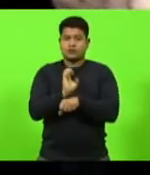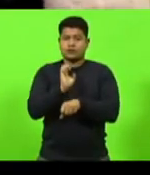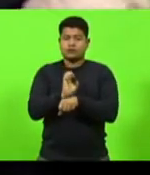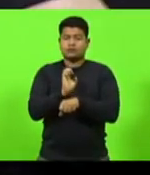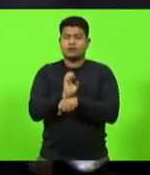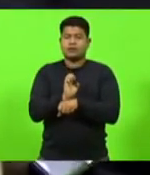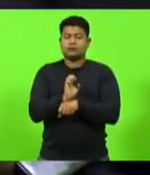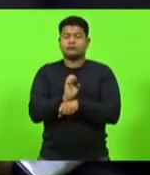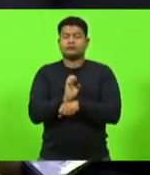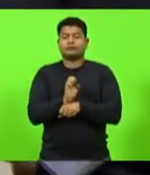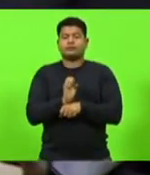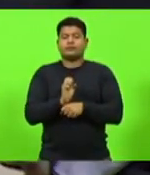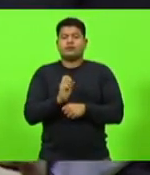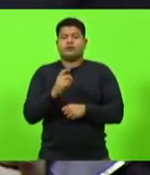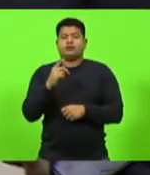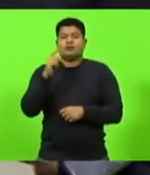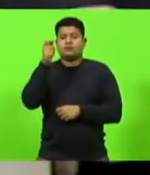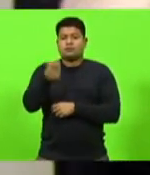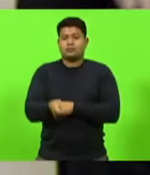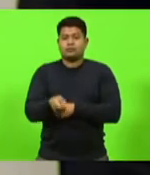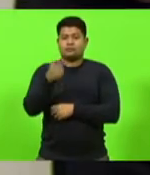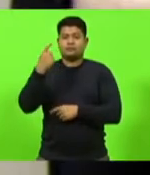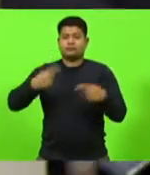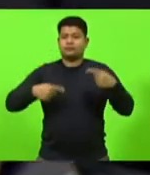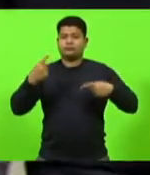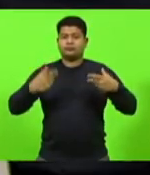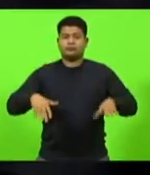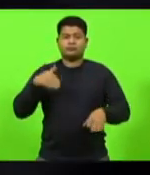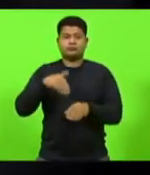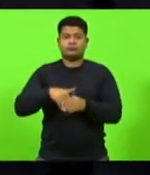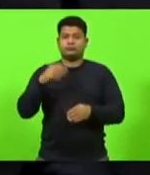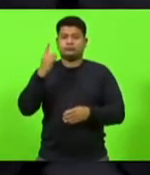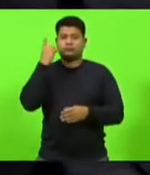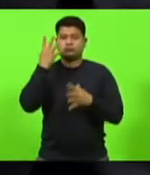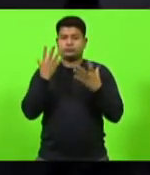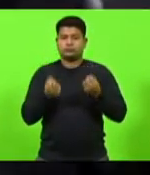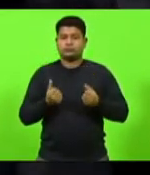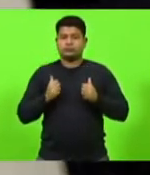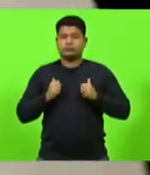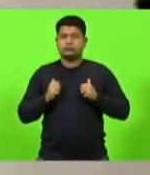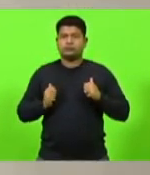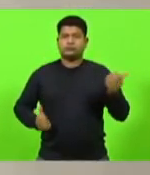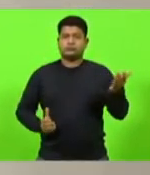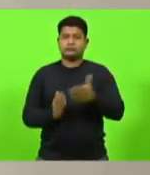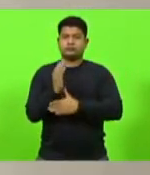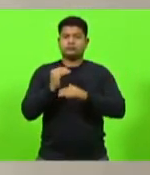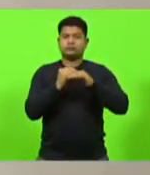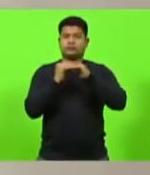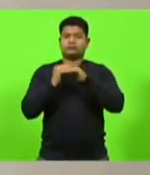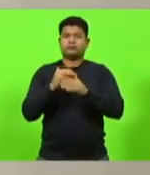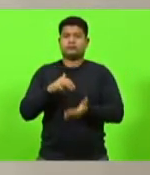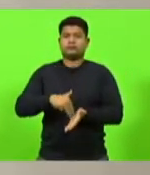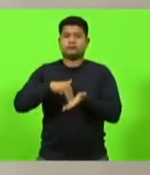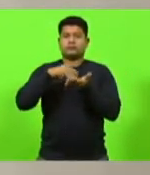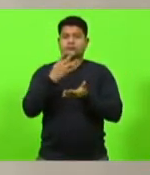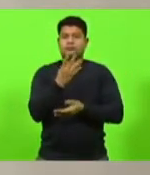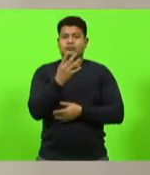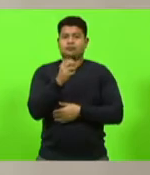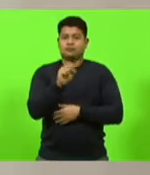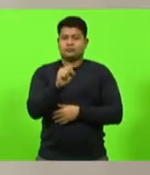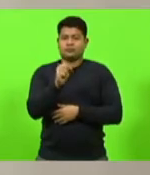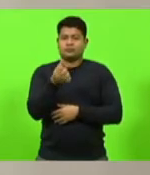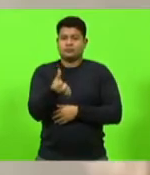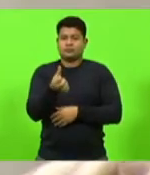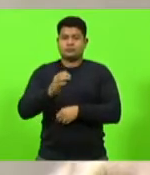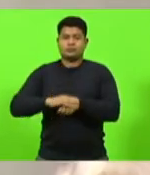discussão. Não havendo quem queira discutir, em votação. Deputados que aprovam, permaneçam como se encontram. Aprovado por unanimidade. Moção 486,